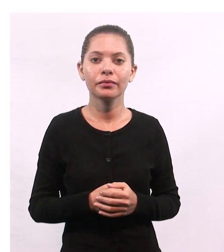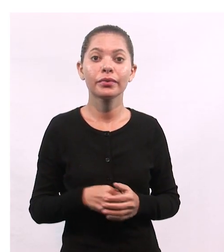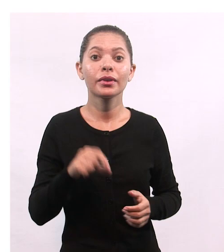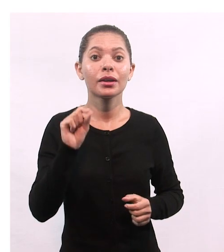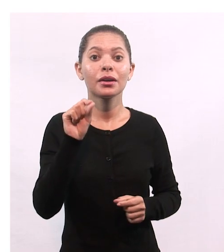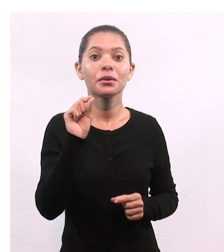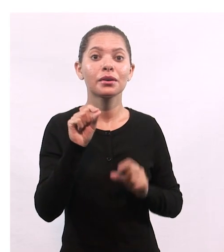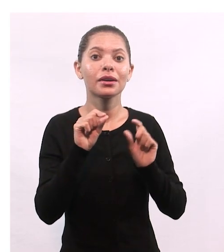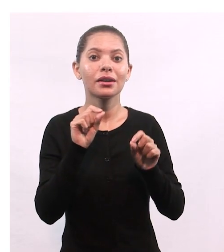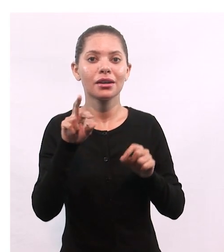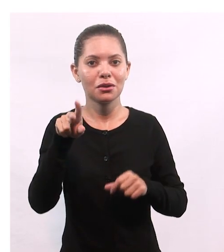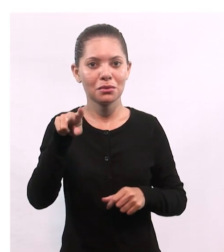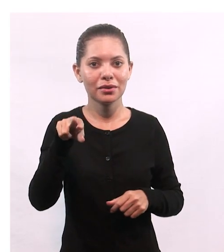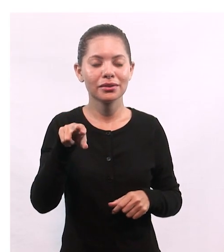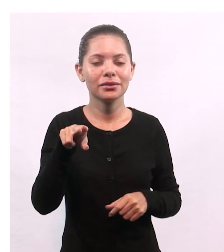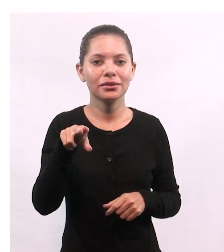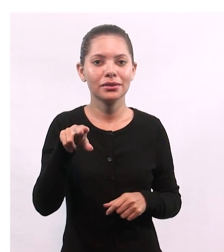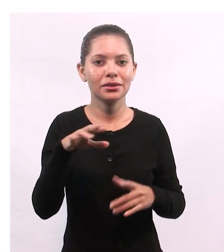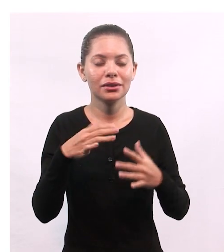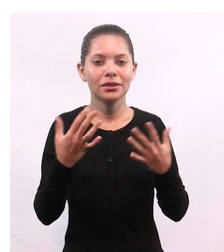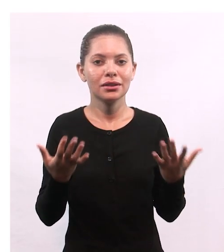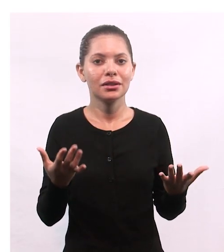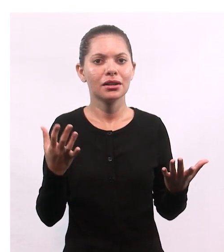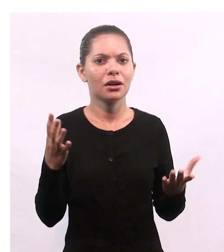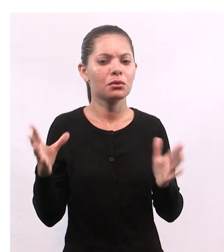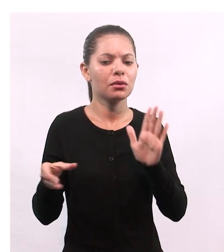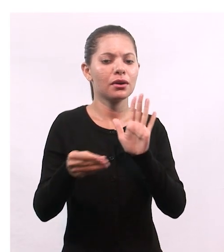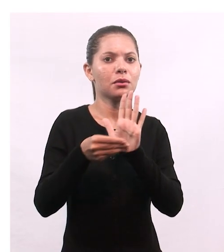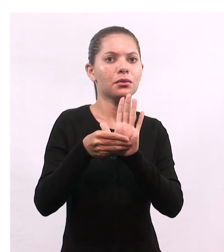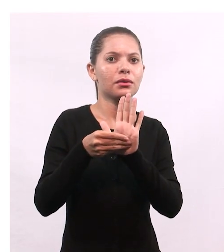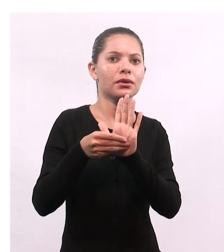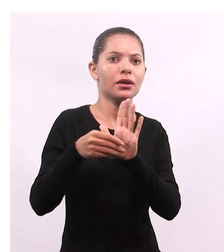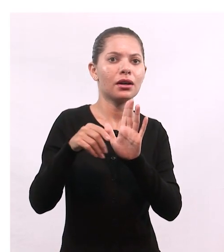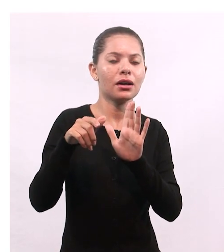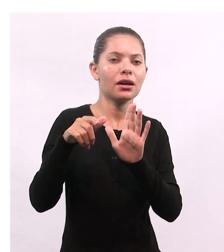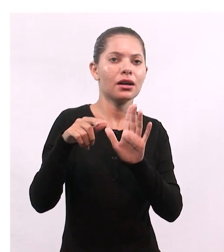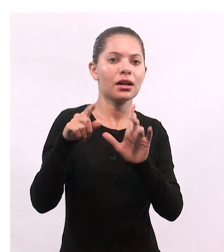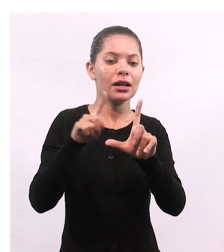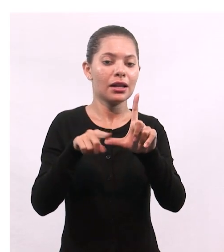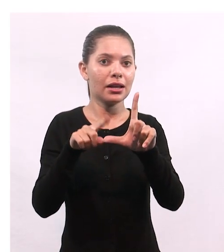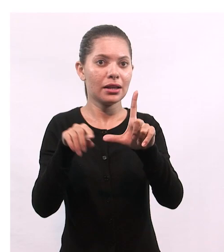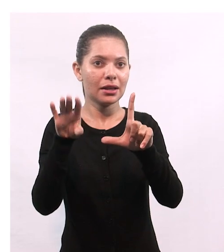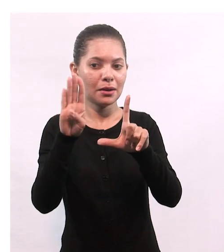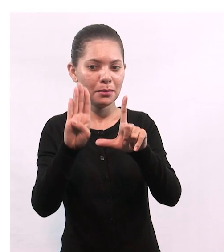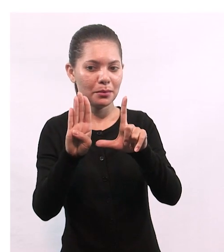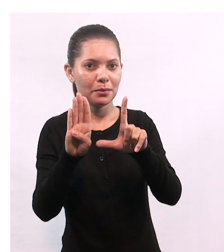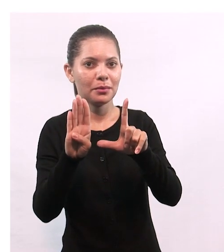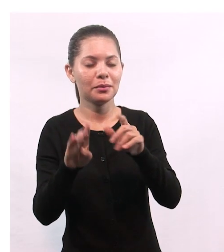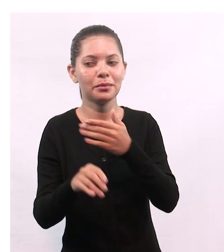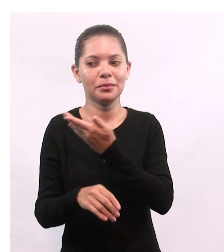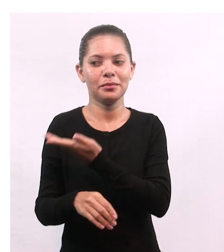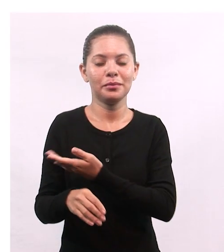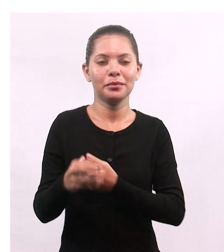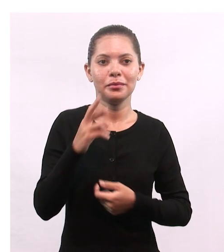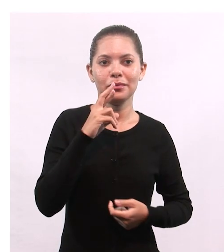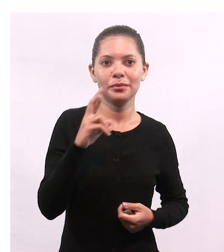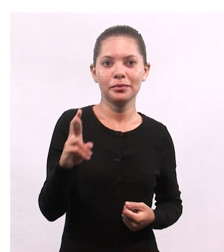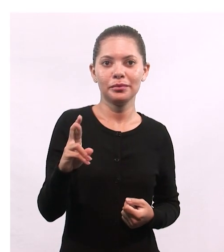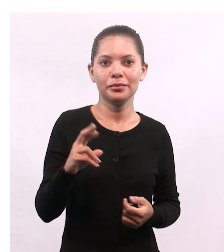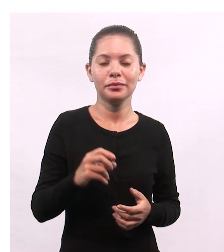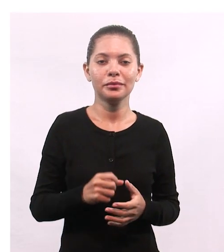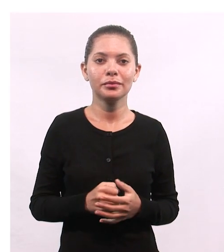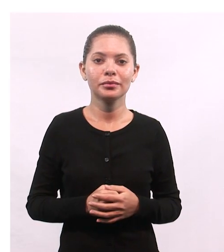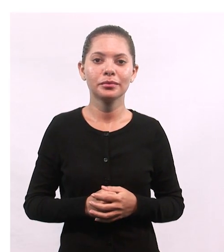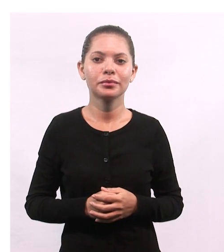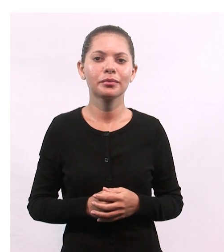lado, desse lado e desse lado, são iguais. Então, isso se encaixa num losango. Então, eu tenho um